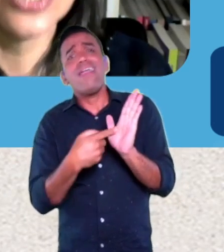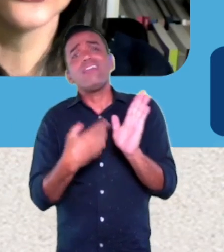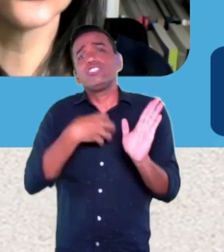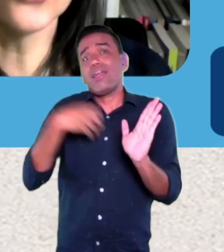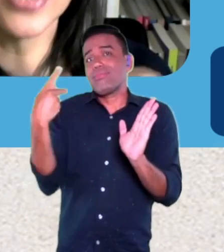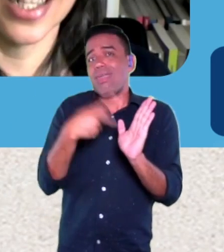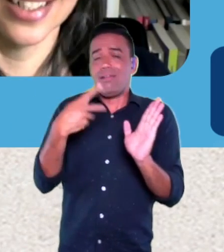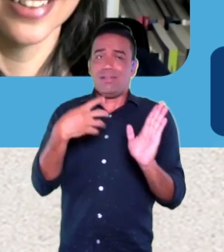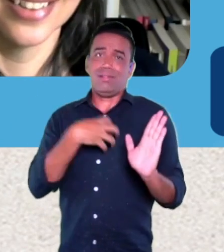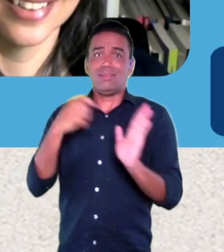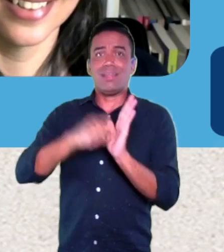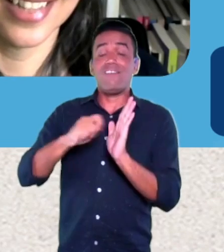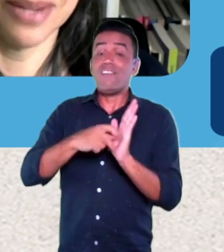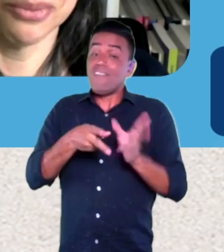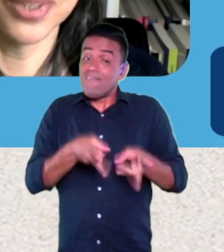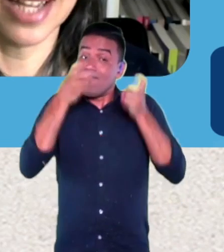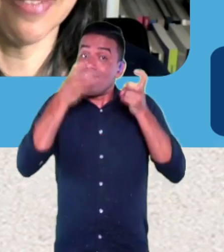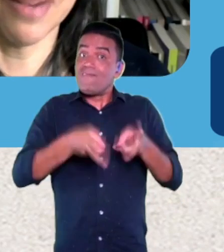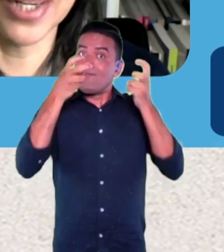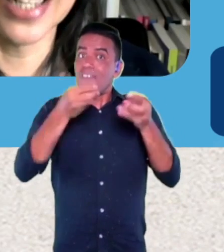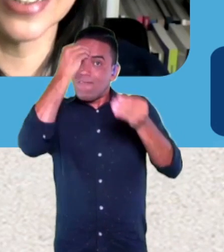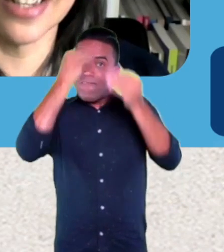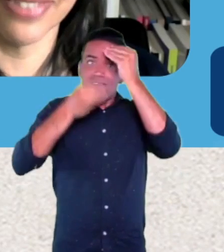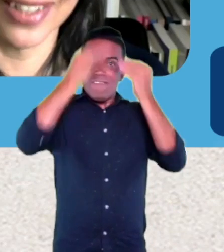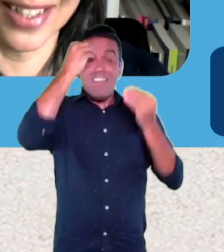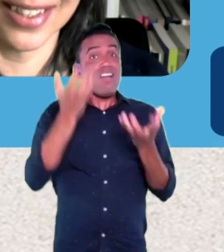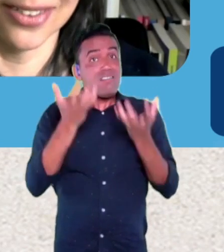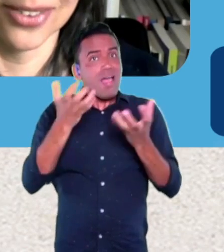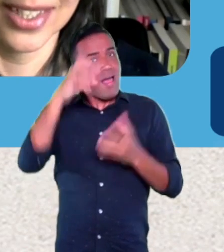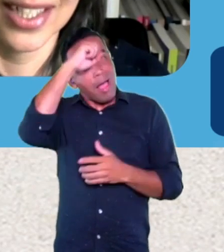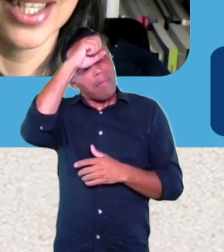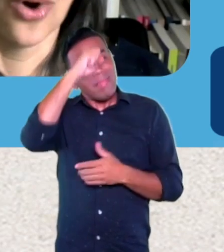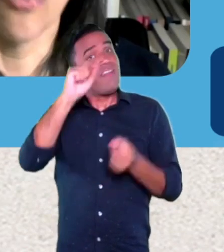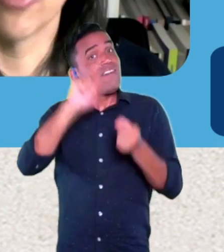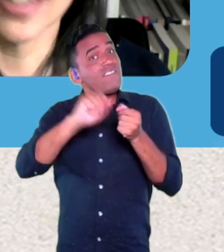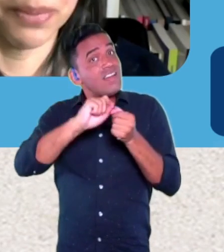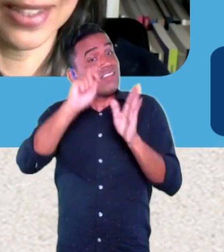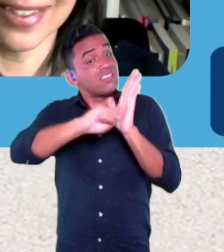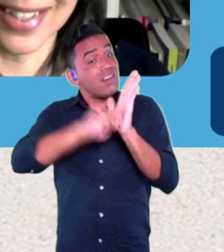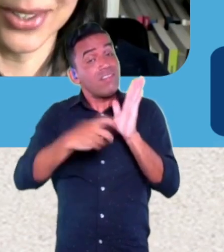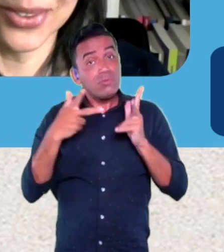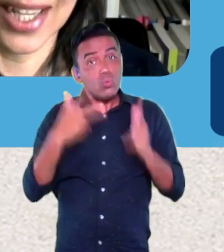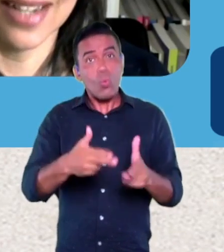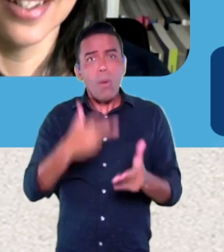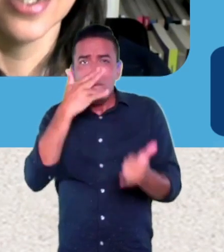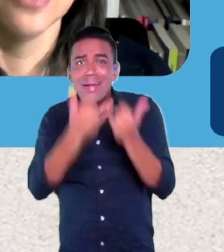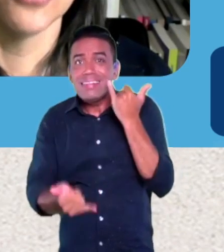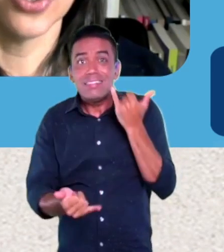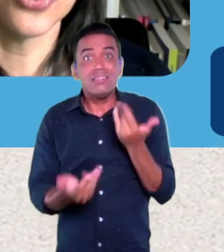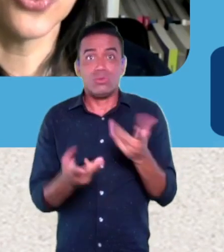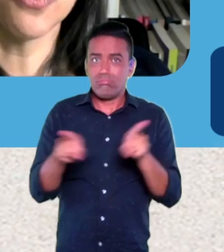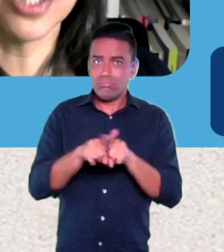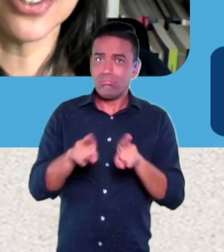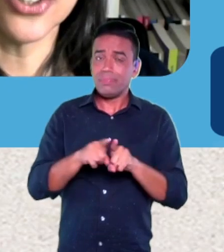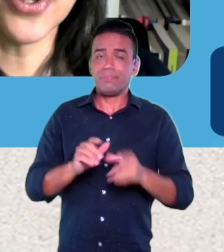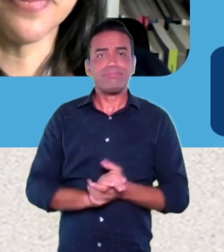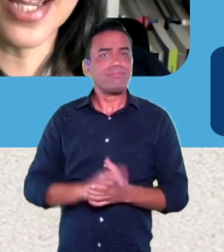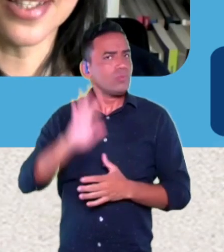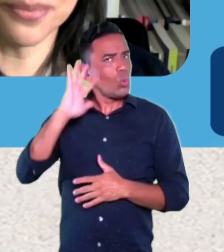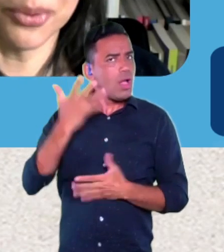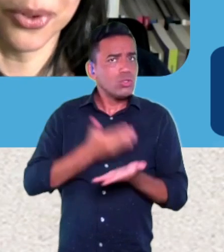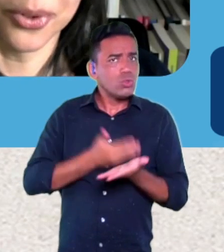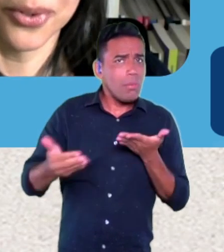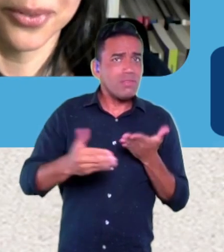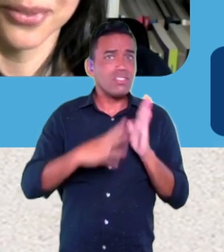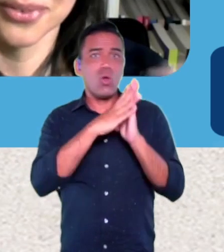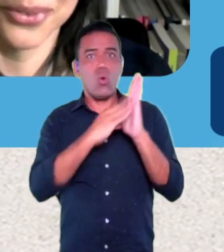de sugar, sabe? Eu precisava aprender a fazer aquilo, ou fazer parecido, né? Porque eu acho que no começo a gente